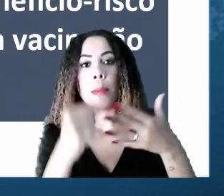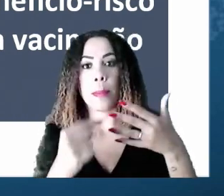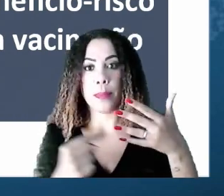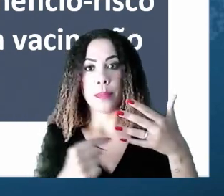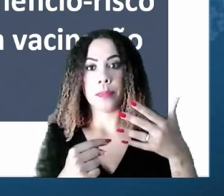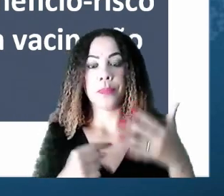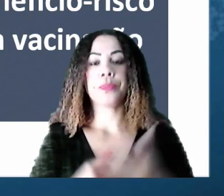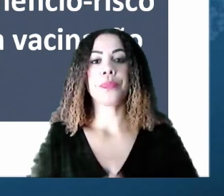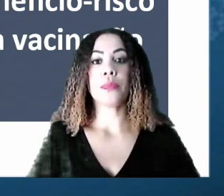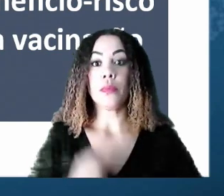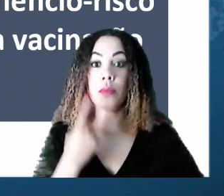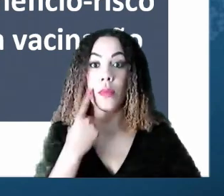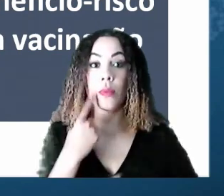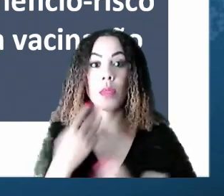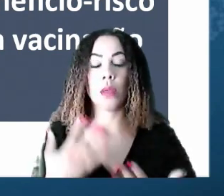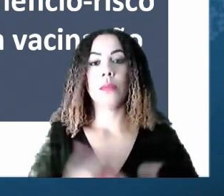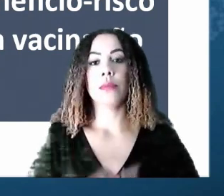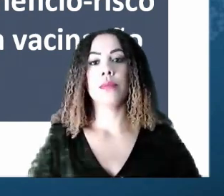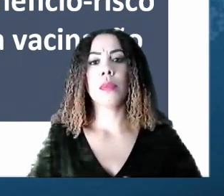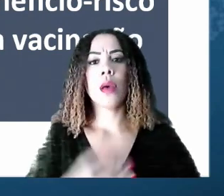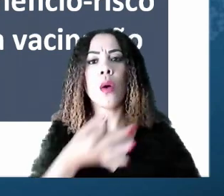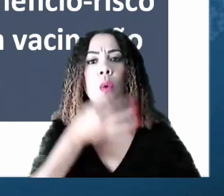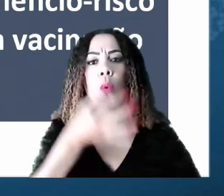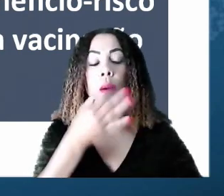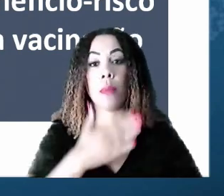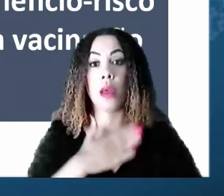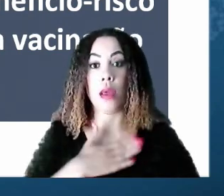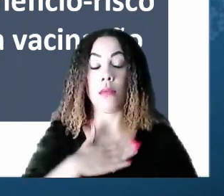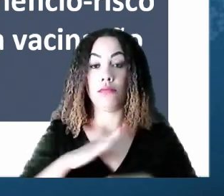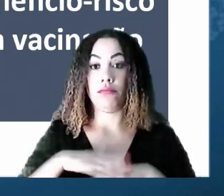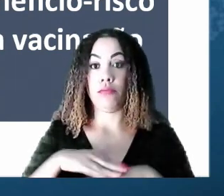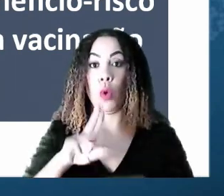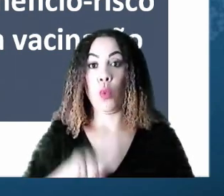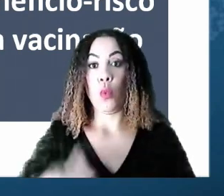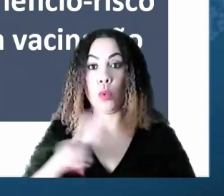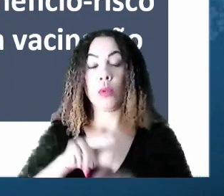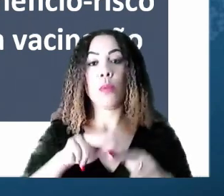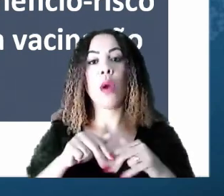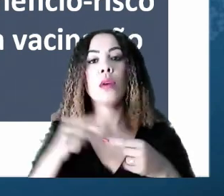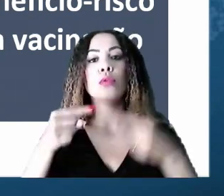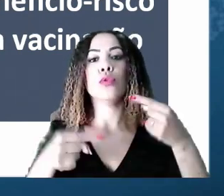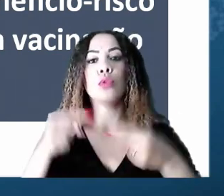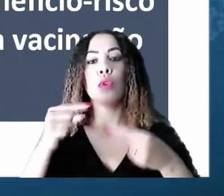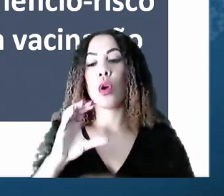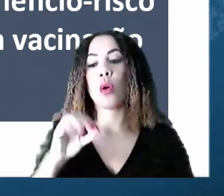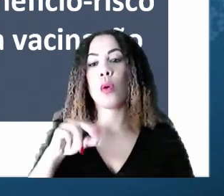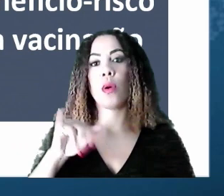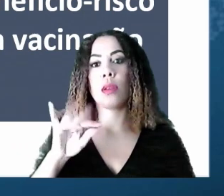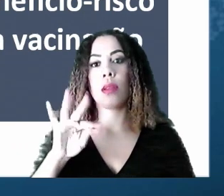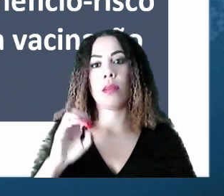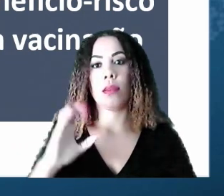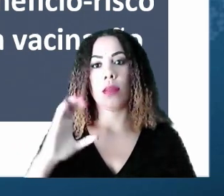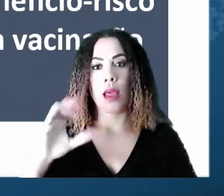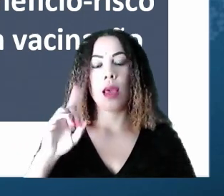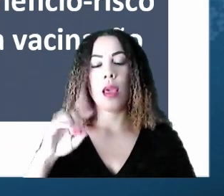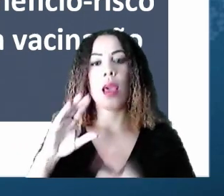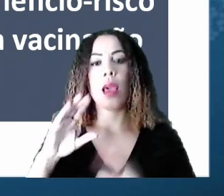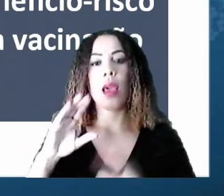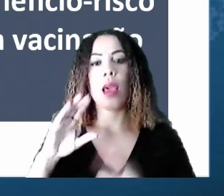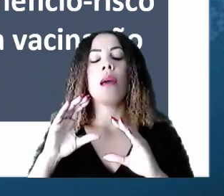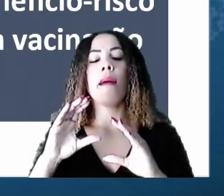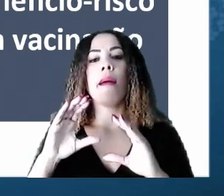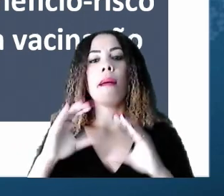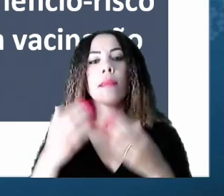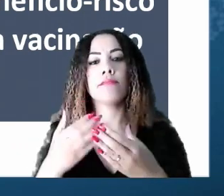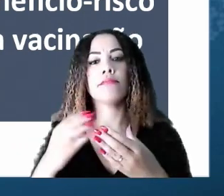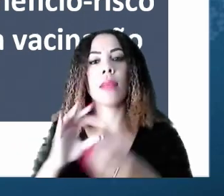Vamos lá. O argumento que eu pessoalmente usei diante da discussão com a Conitec, com a Câmara Técnica de Incorporação Científica do